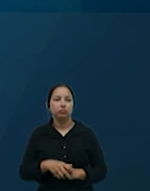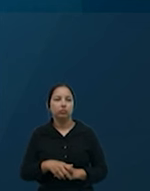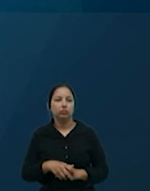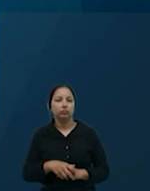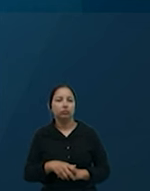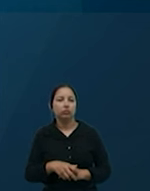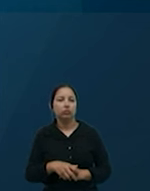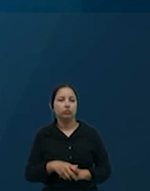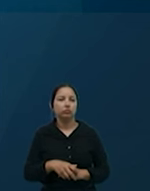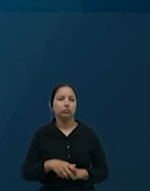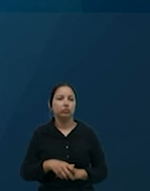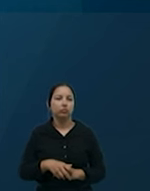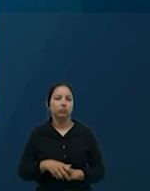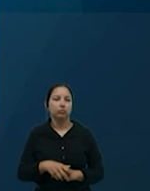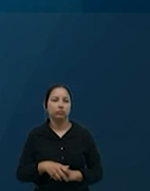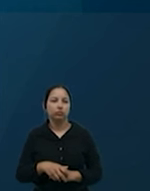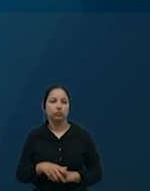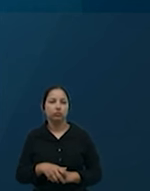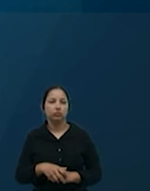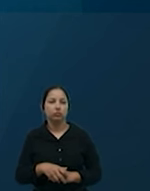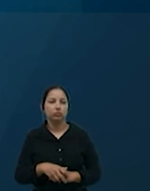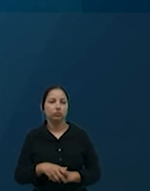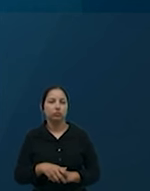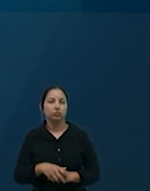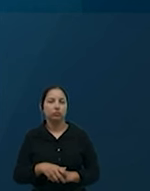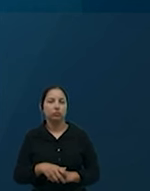do arbitramento, 81, e a contar